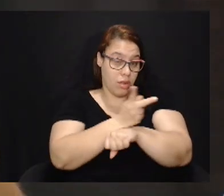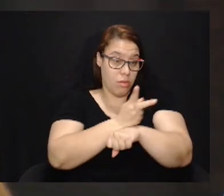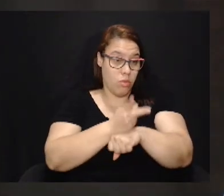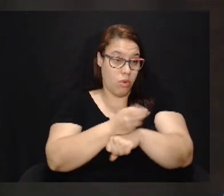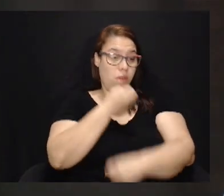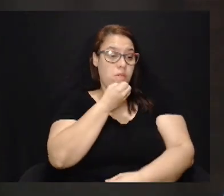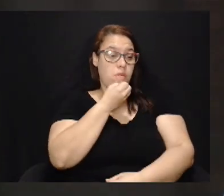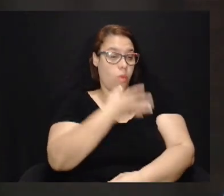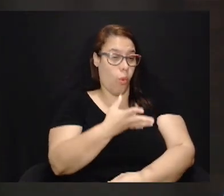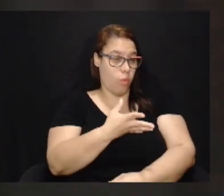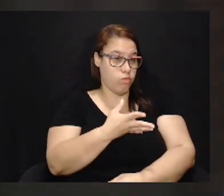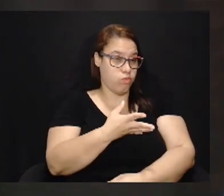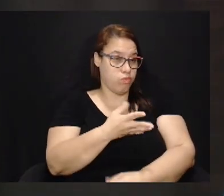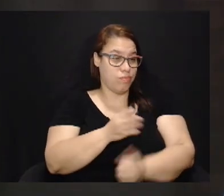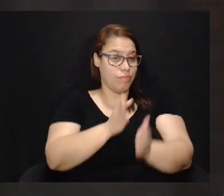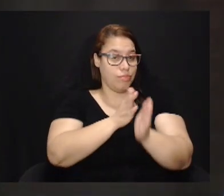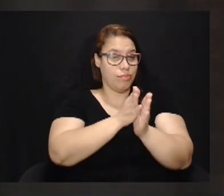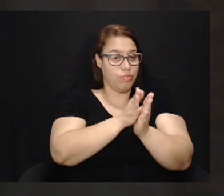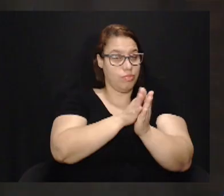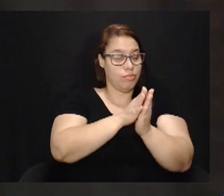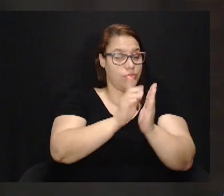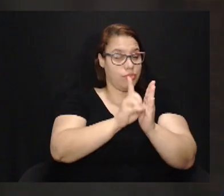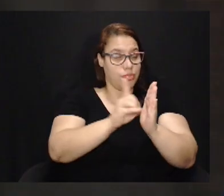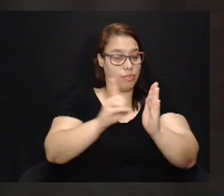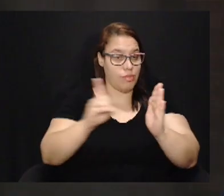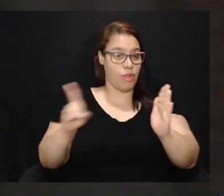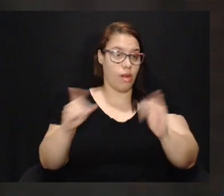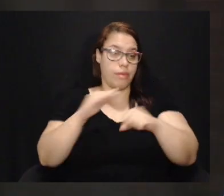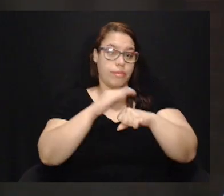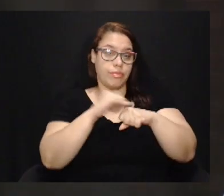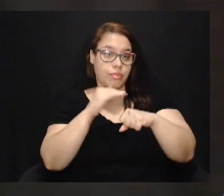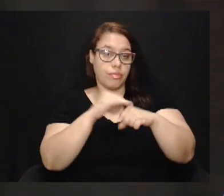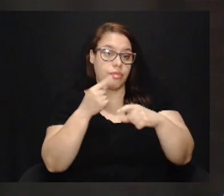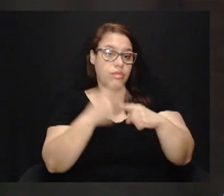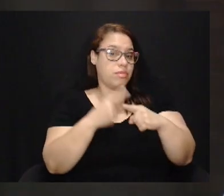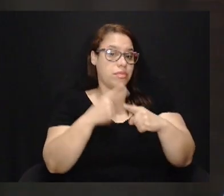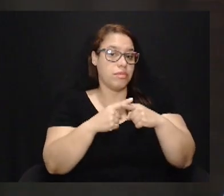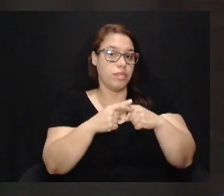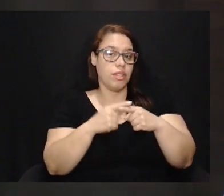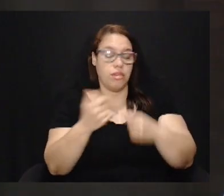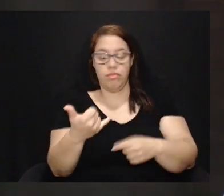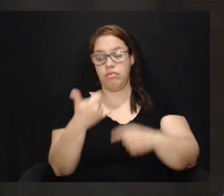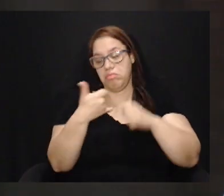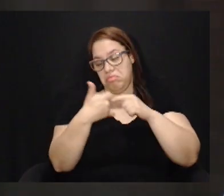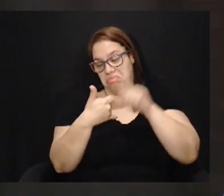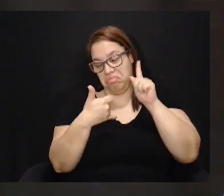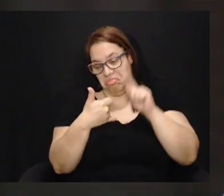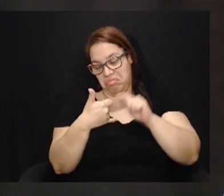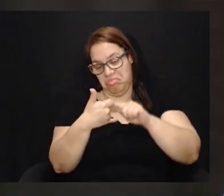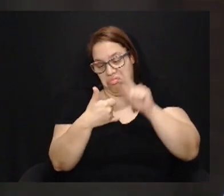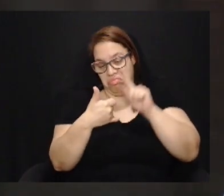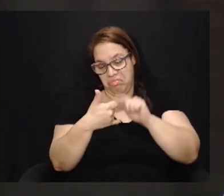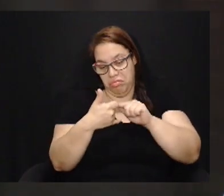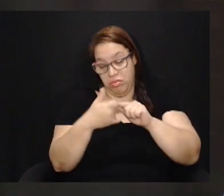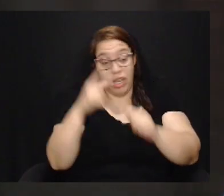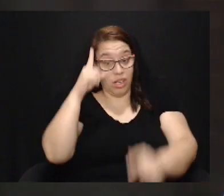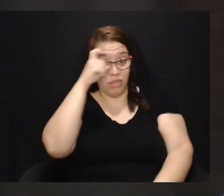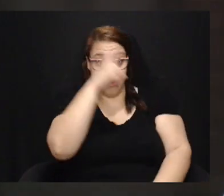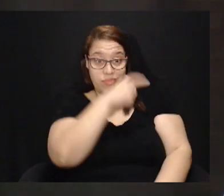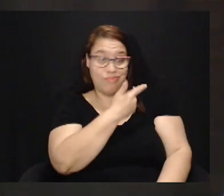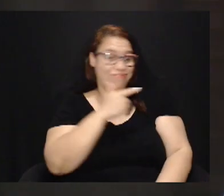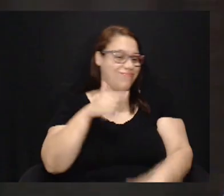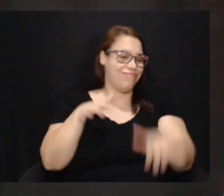esse distanciamento também da afetividade, porque está cada um no seu celular, cada um na sua correria, e não tem esse momento de sentar